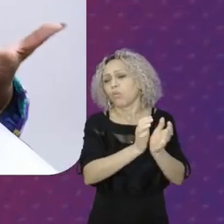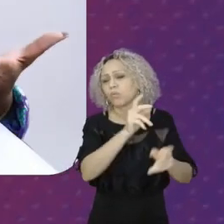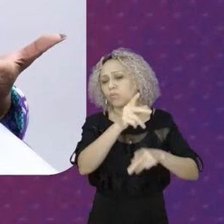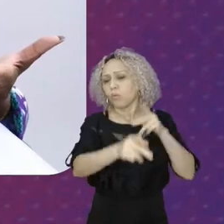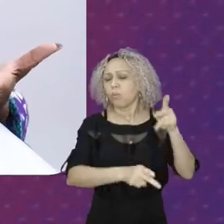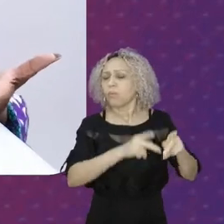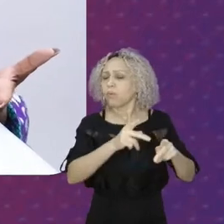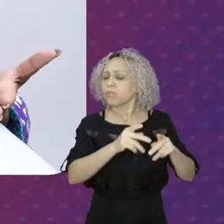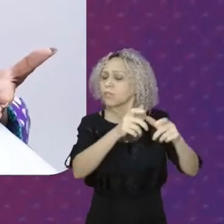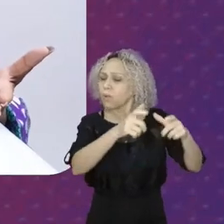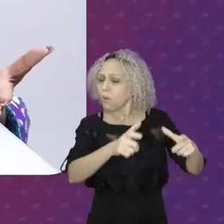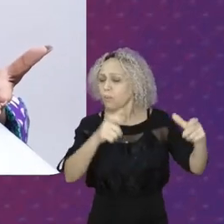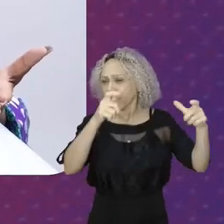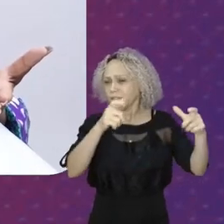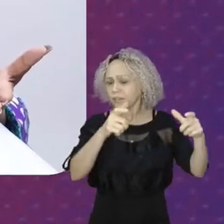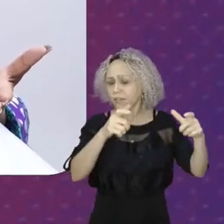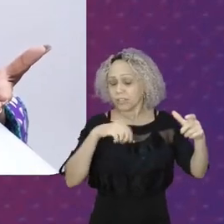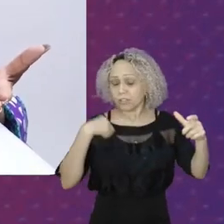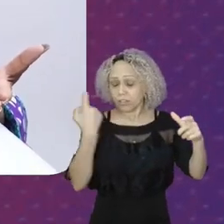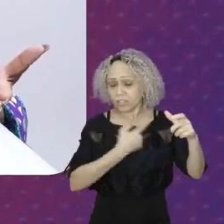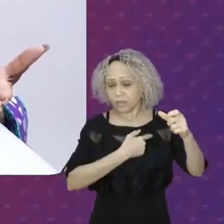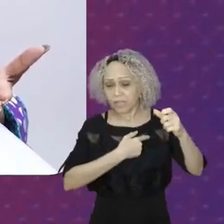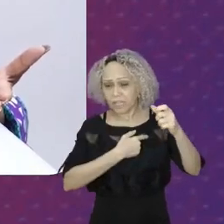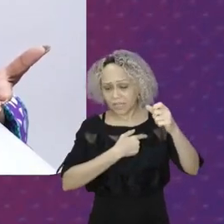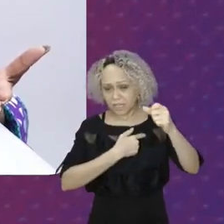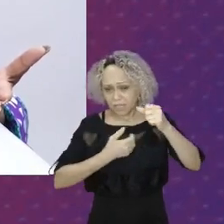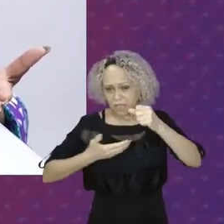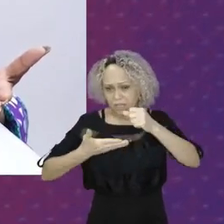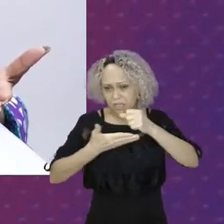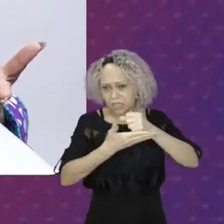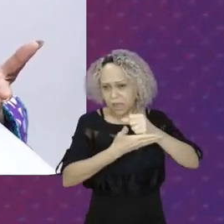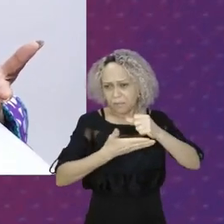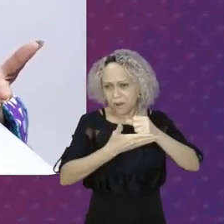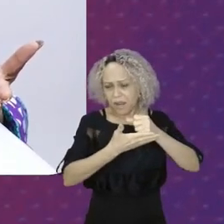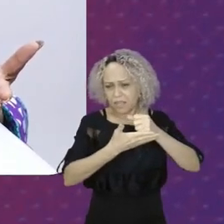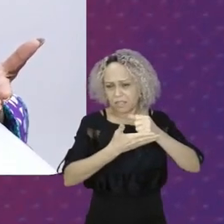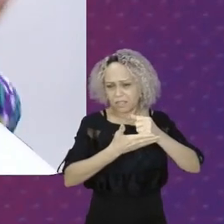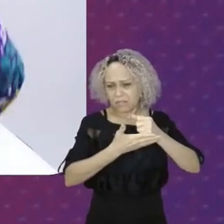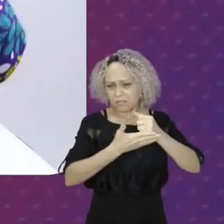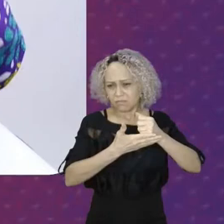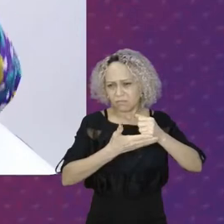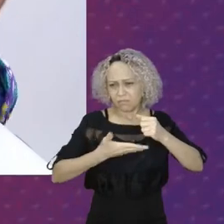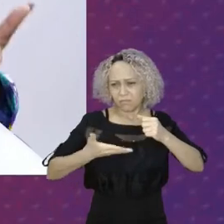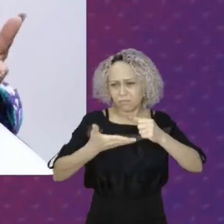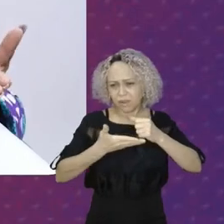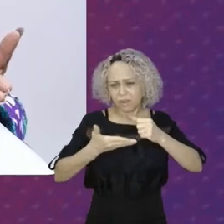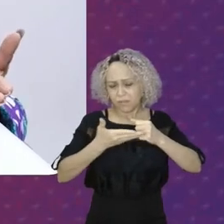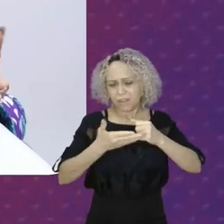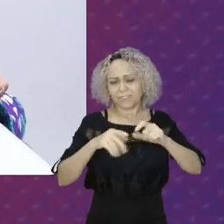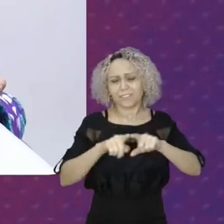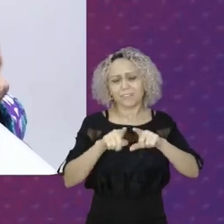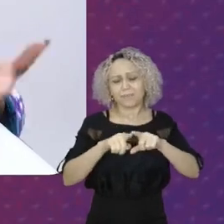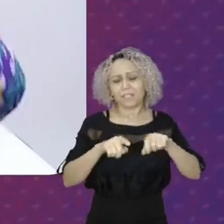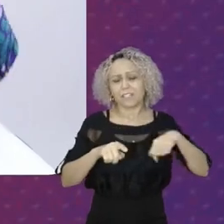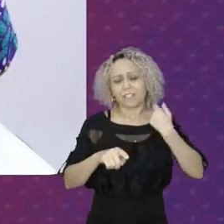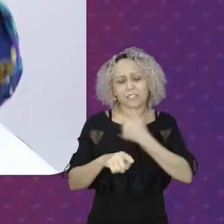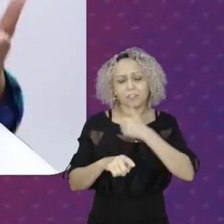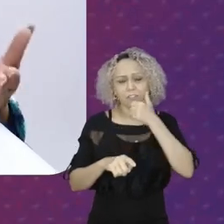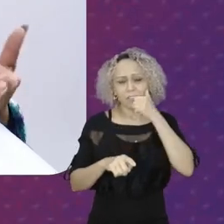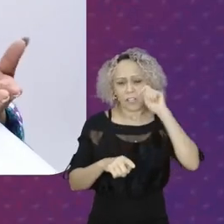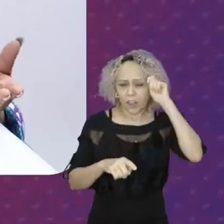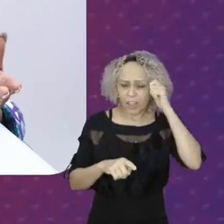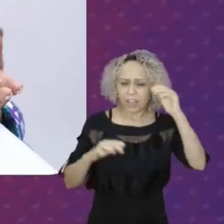Somos a base da pirâmide, né? Da pirâmide das desigualdades